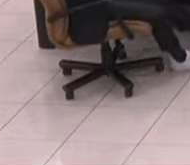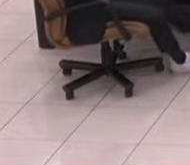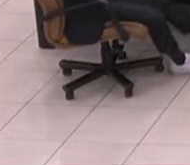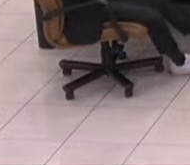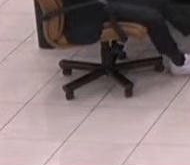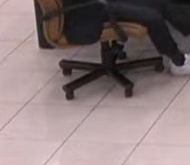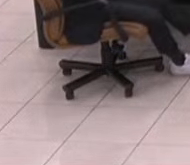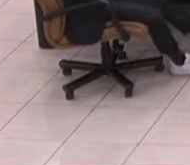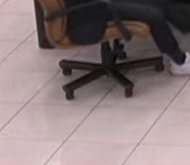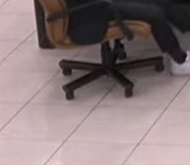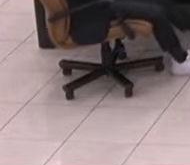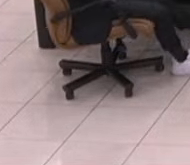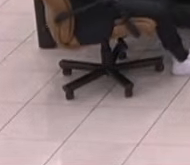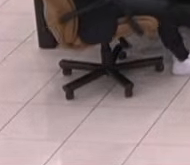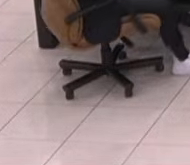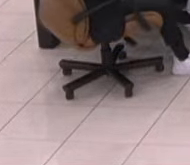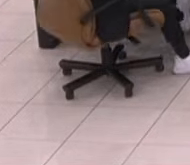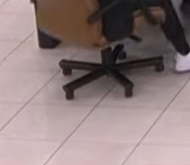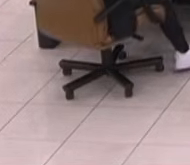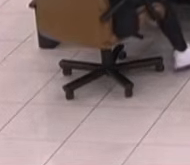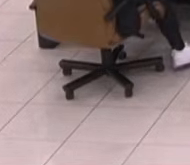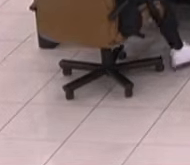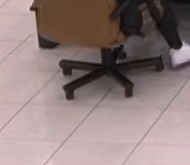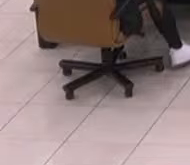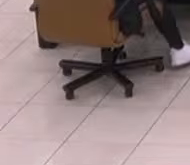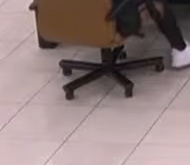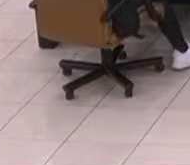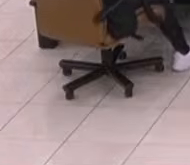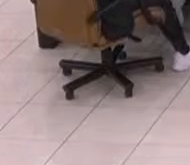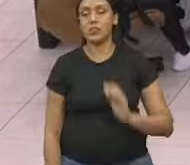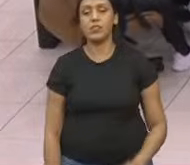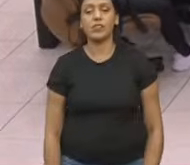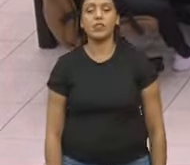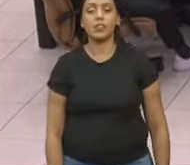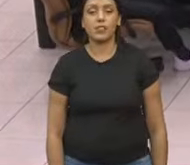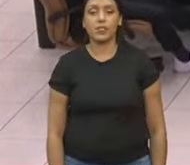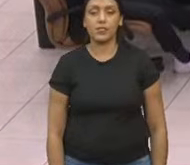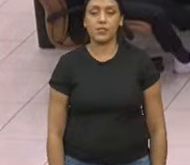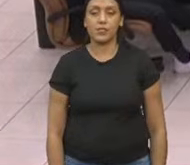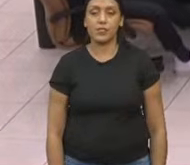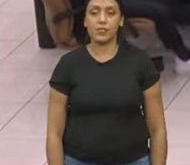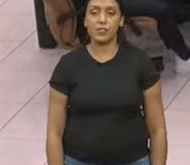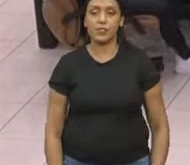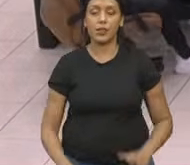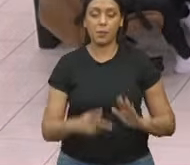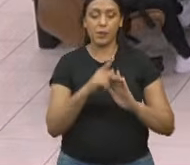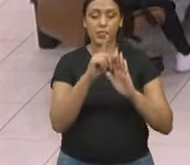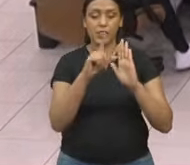Não há mais projetos a serem discutidos na ordem do dia, senhor presidente.